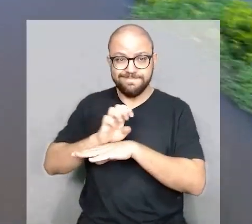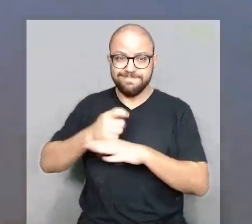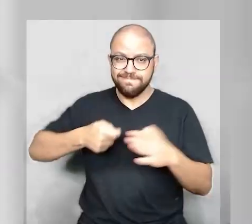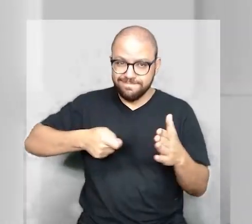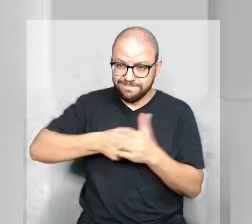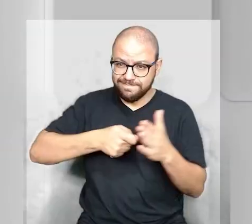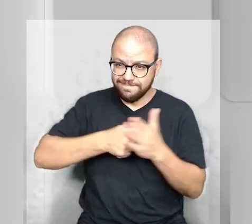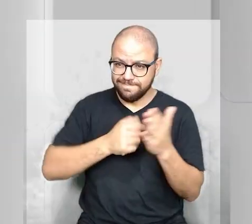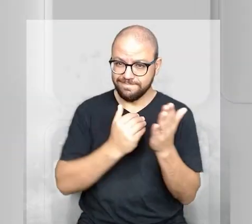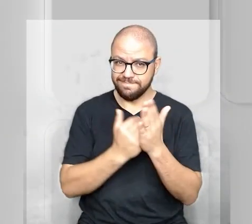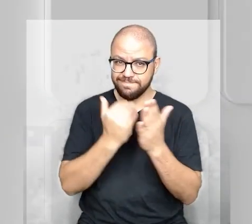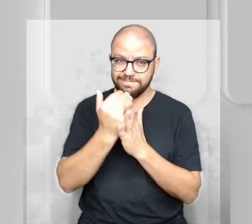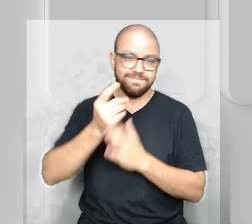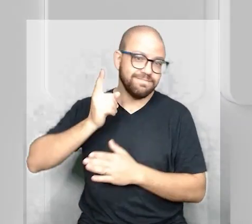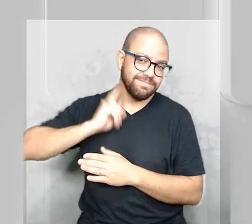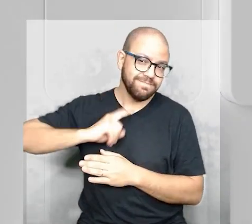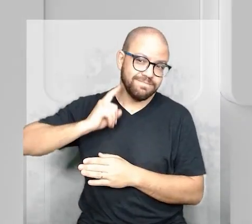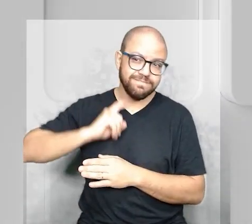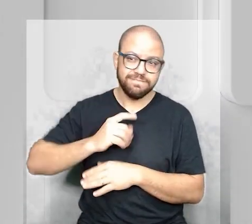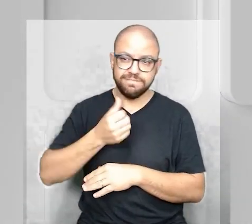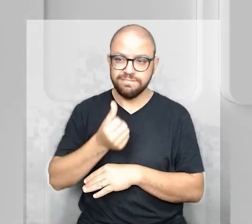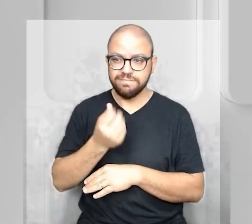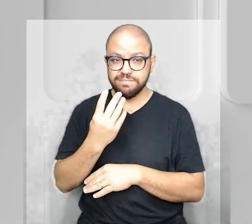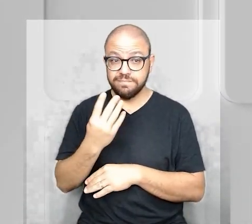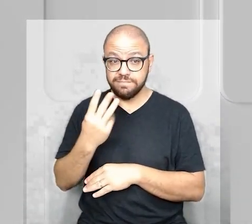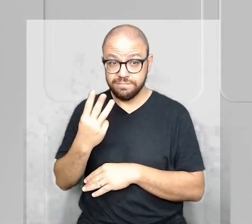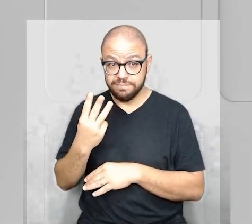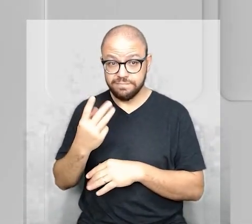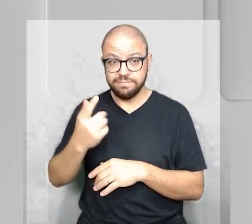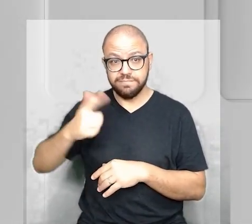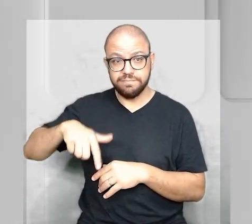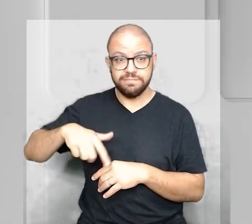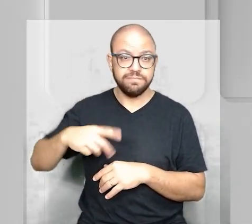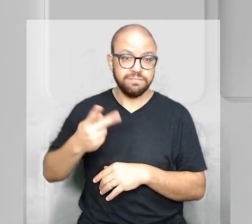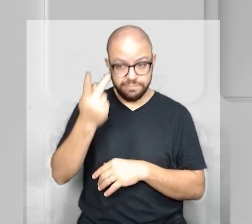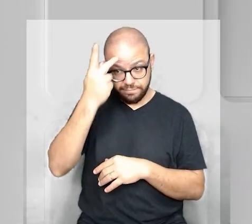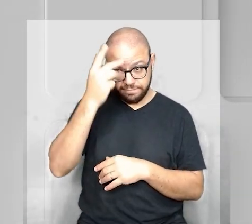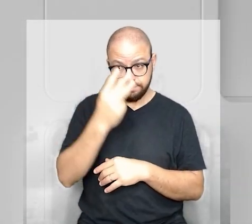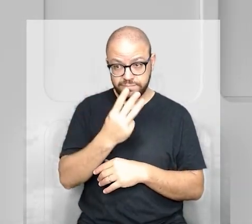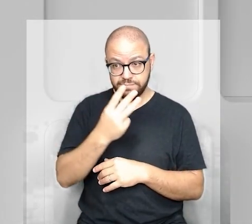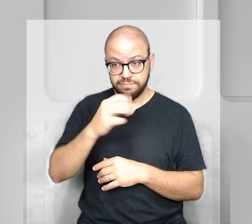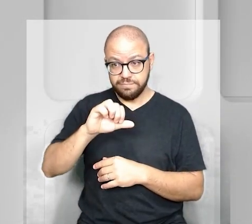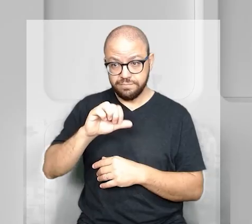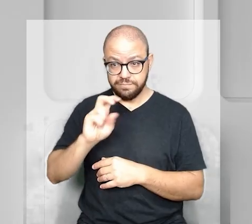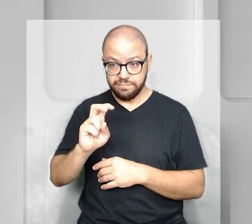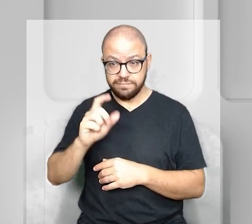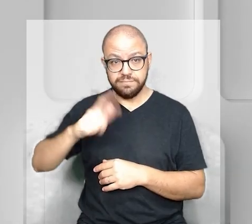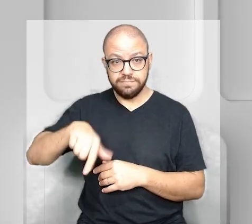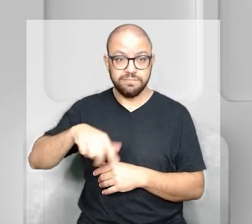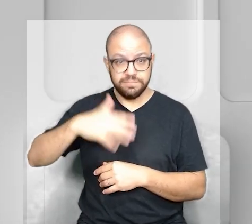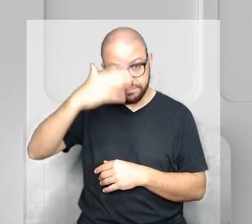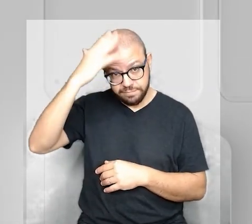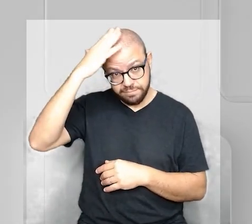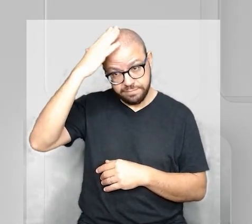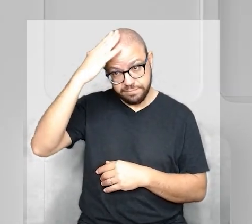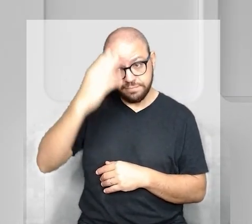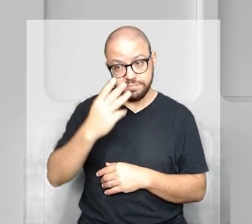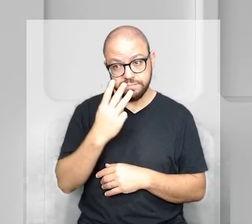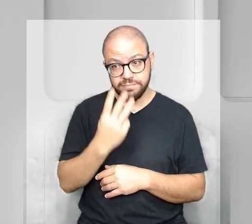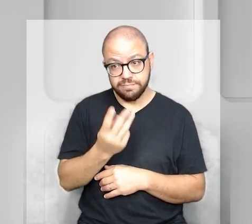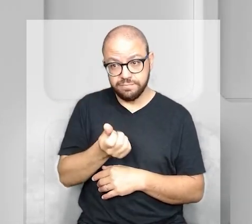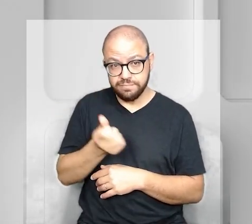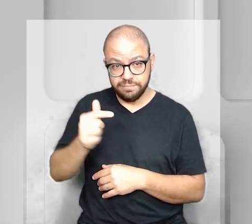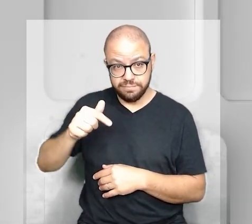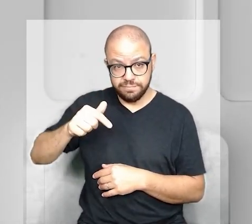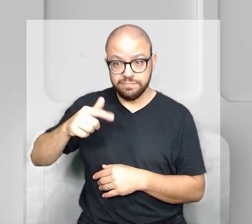134. Já em 2022, os estados com mais denúncias foram Minas Gerais, 643, São